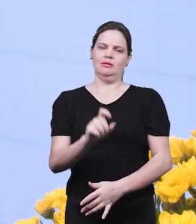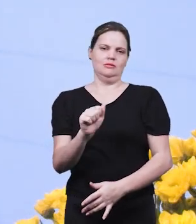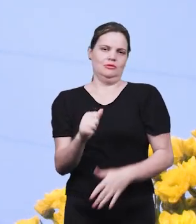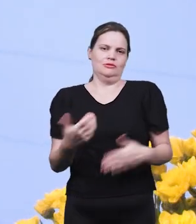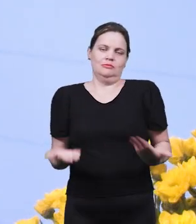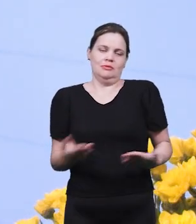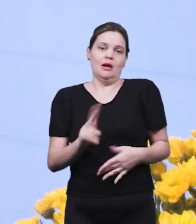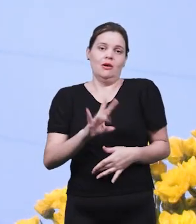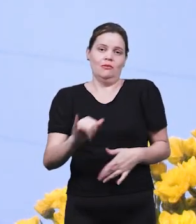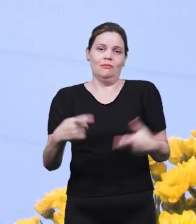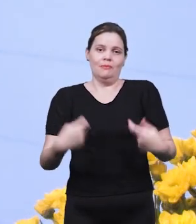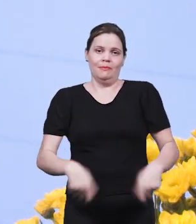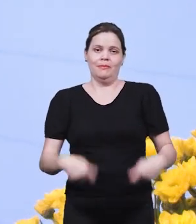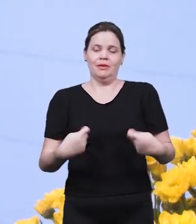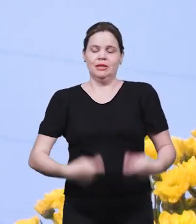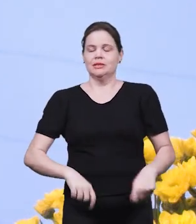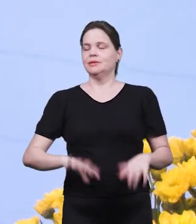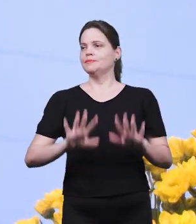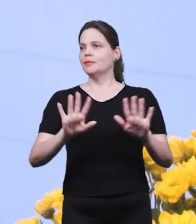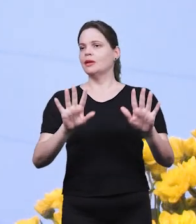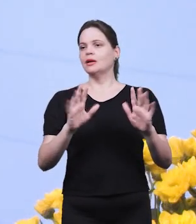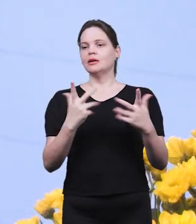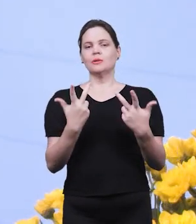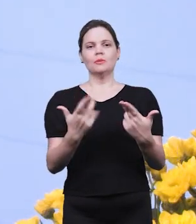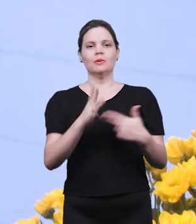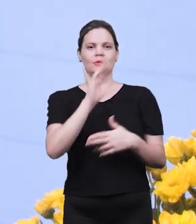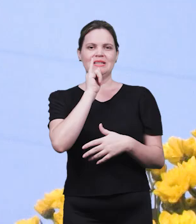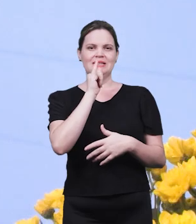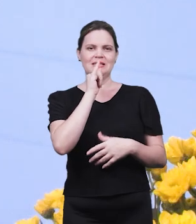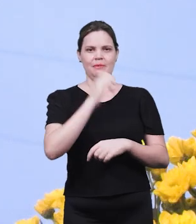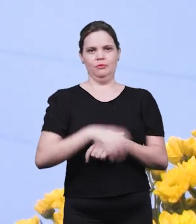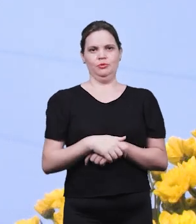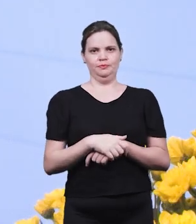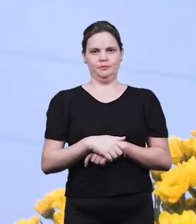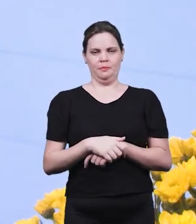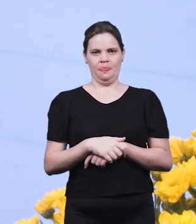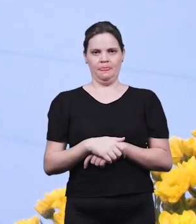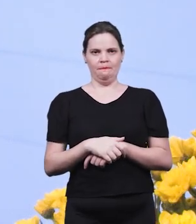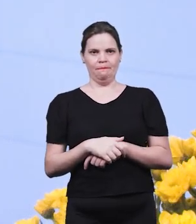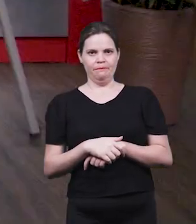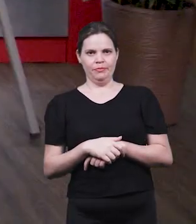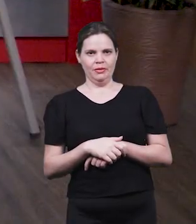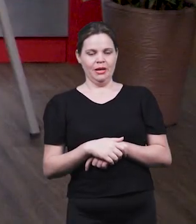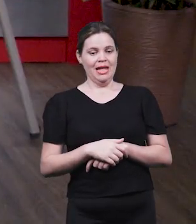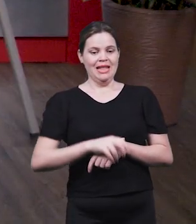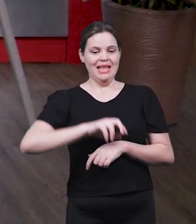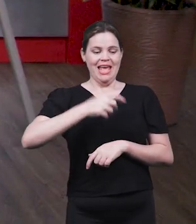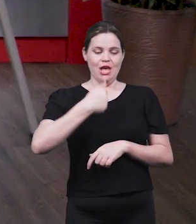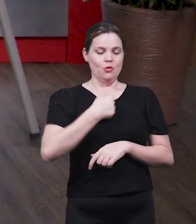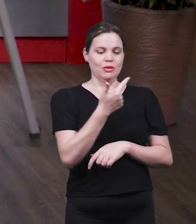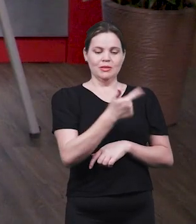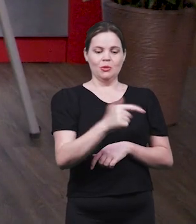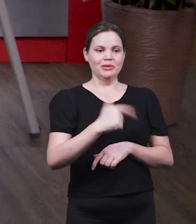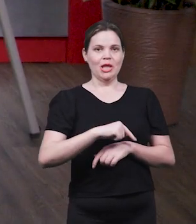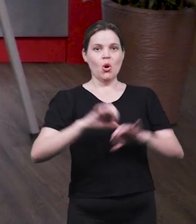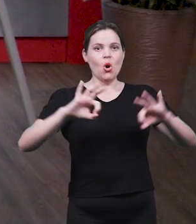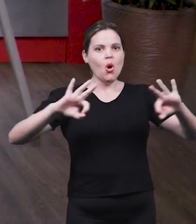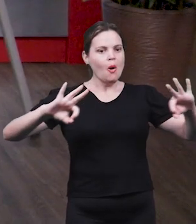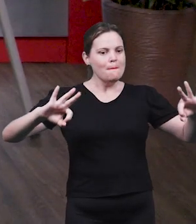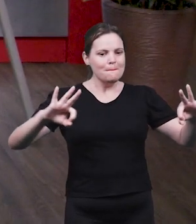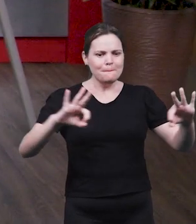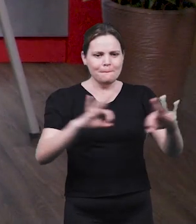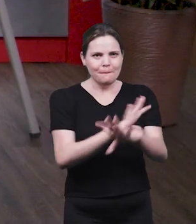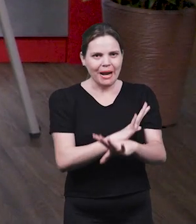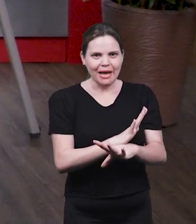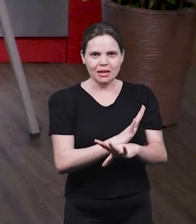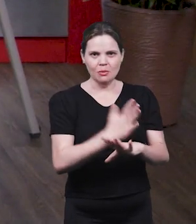se fosse uma copropriedade. Sim, a pessoa não tem a propriedade plena daquele imóvel. Isso. Estão